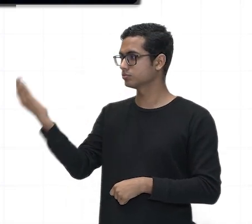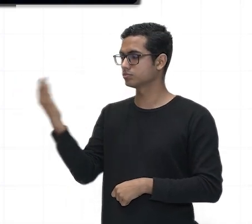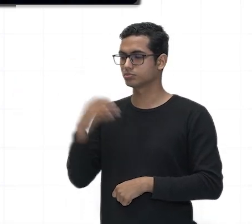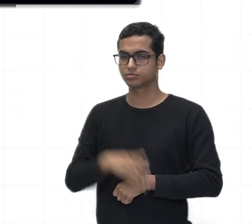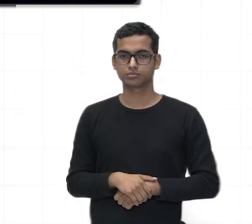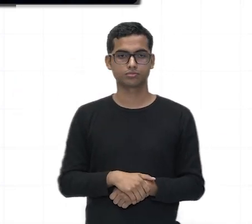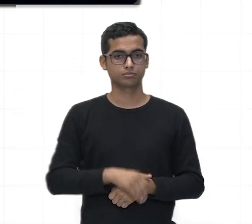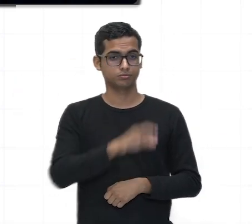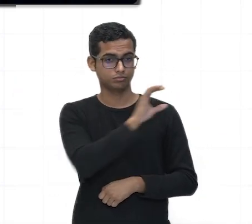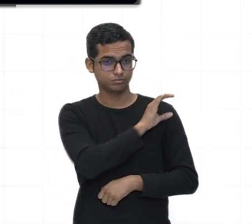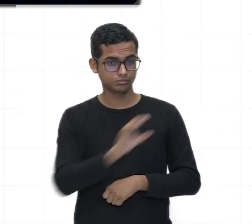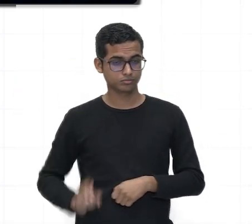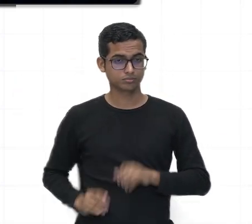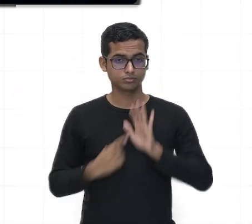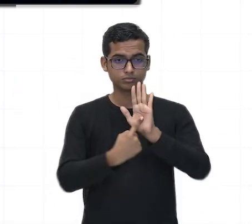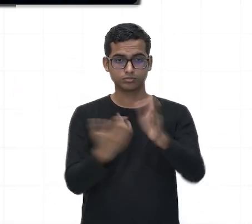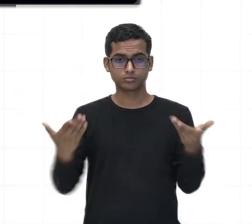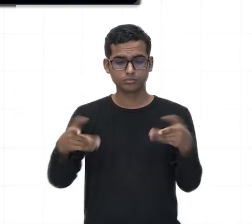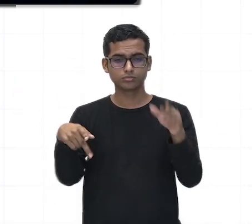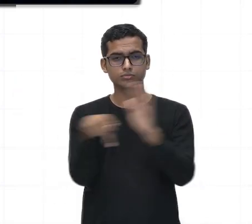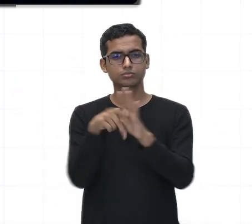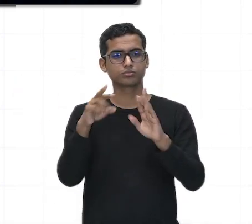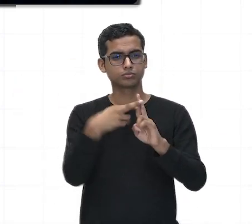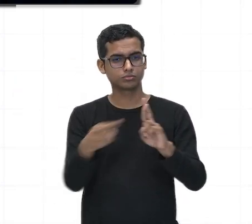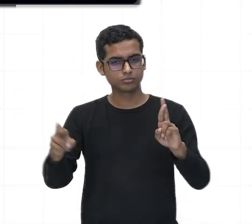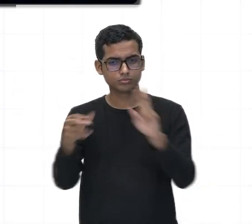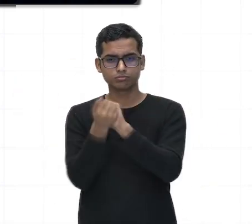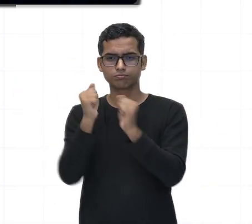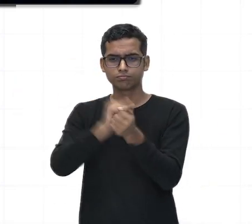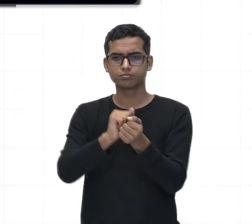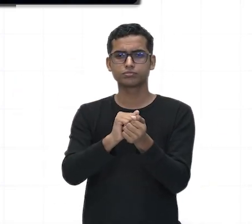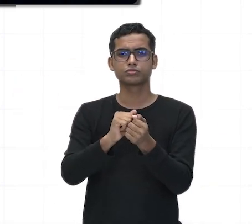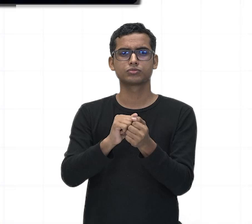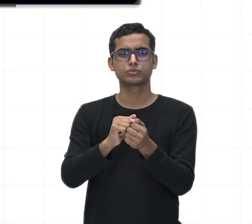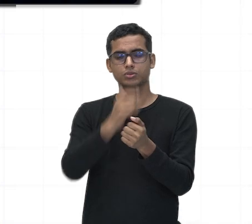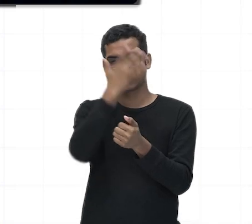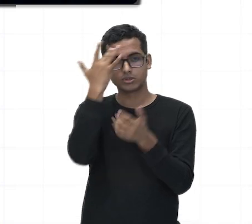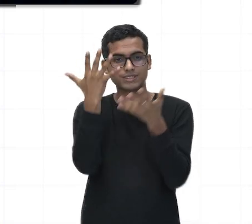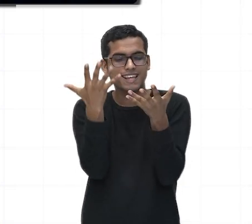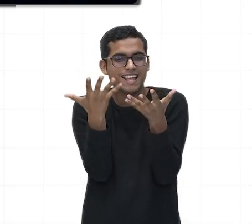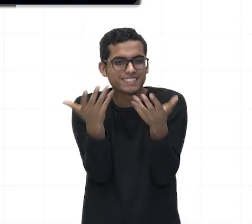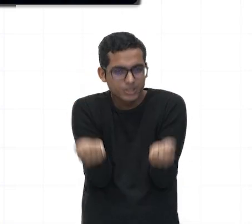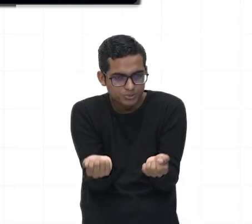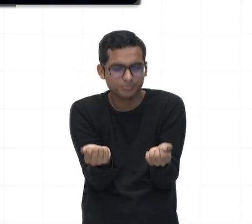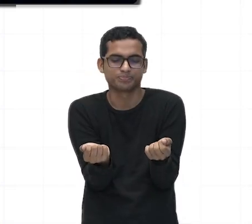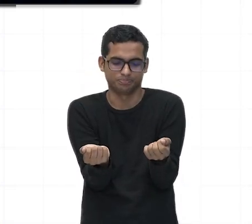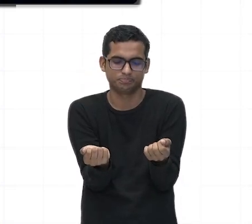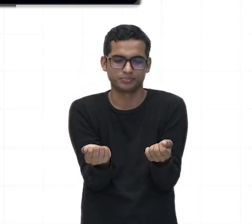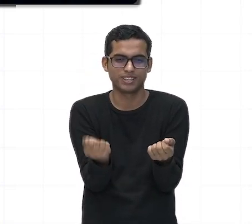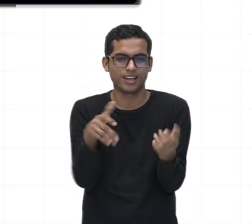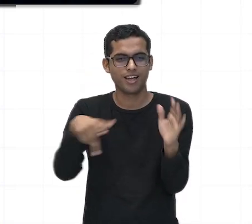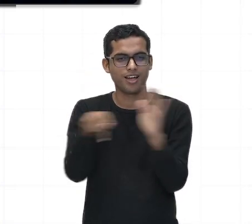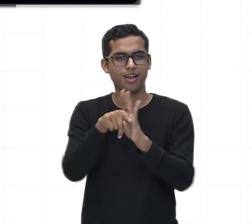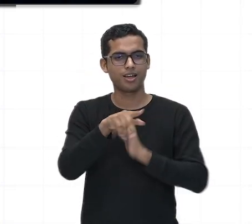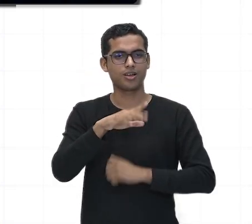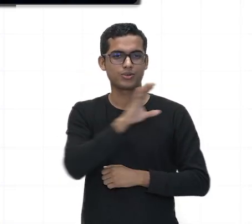é atualmente a religião com o maior número de adeptos no mundo, né? E vamos ver